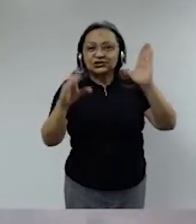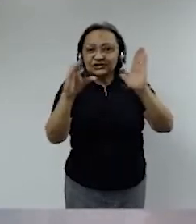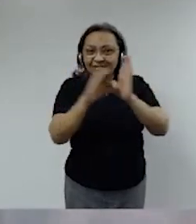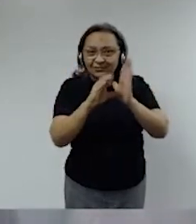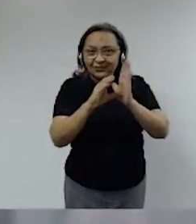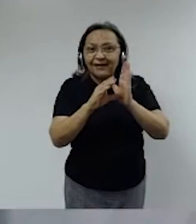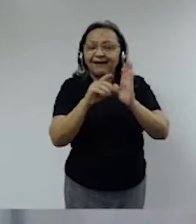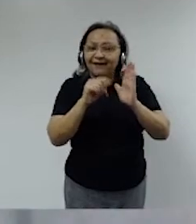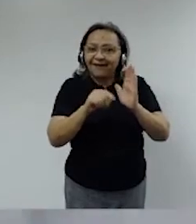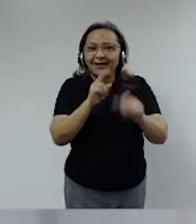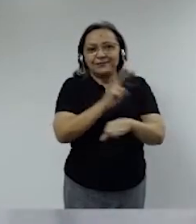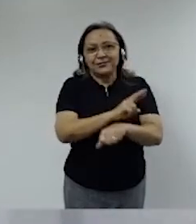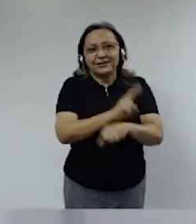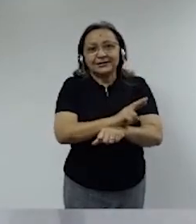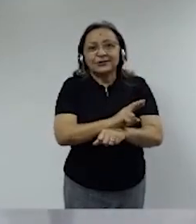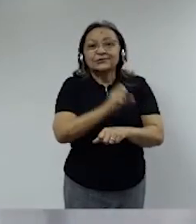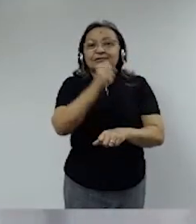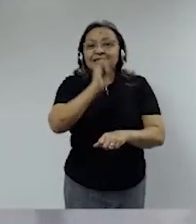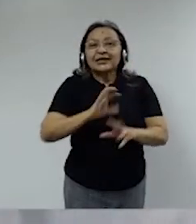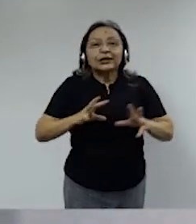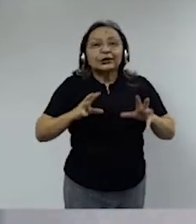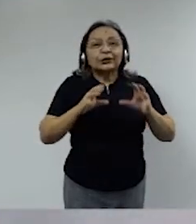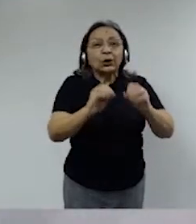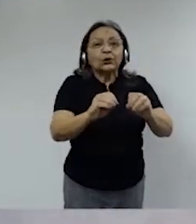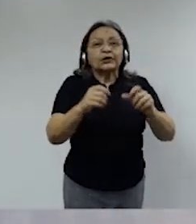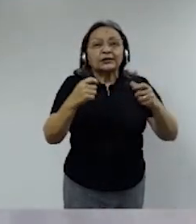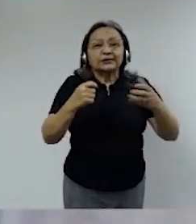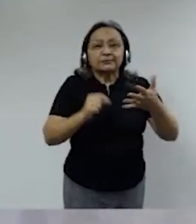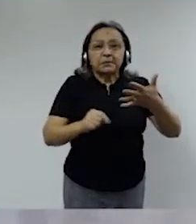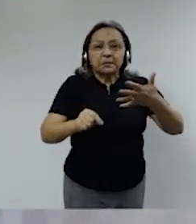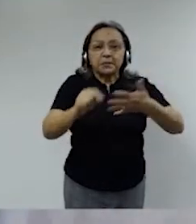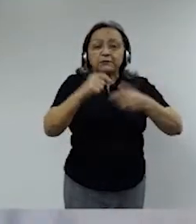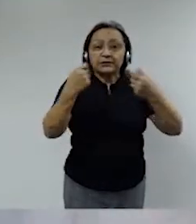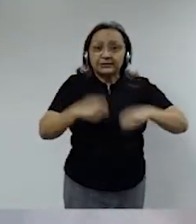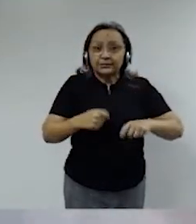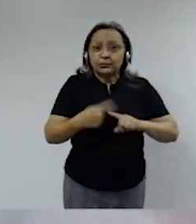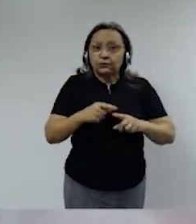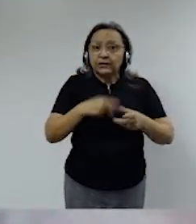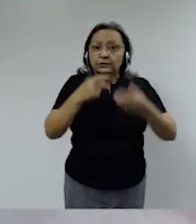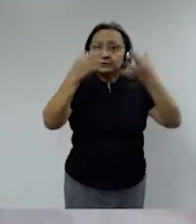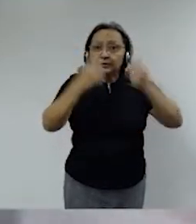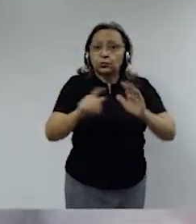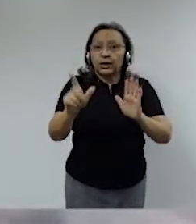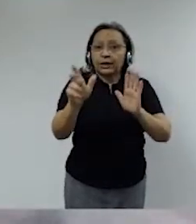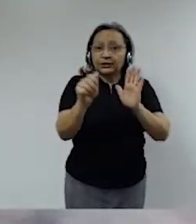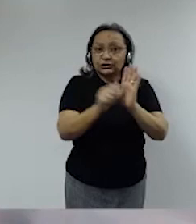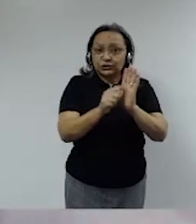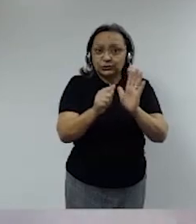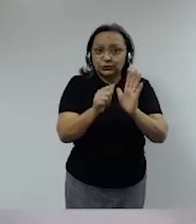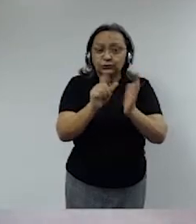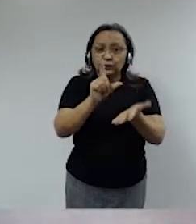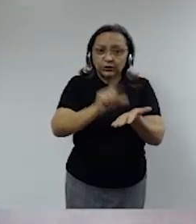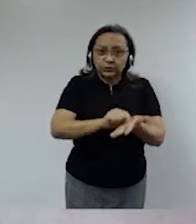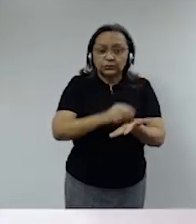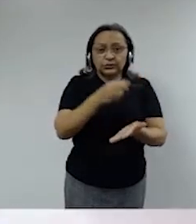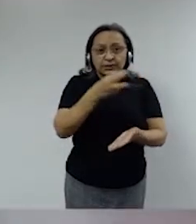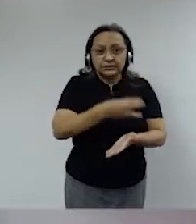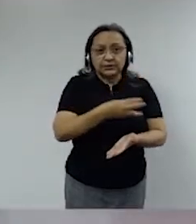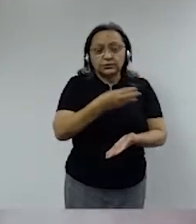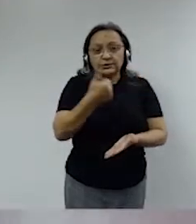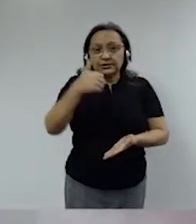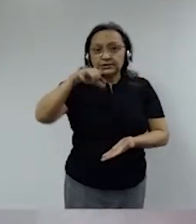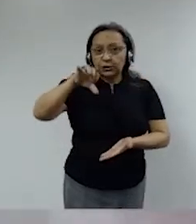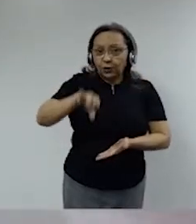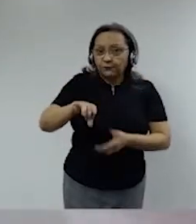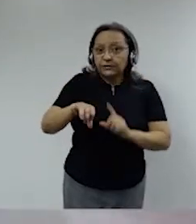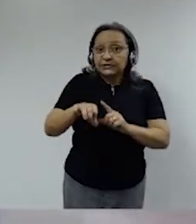Então, evidentemente, se todas forem necessárias, todas que eu estou falando é o rol do 319, né? Estou até deixando o 320 do CPP fora.